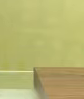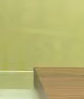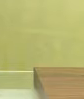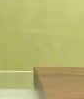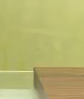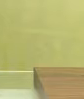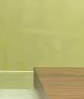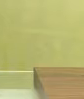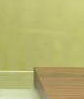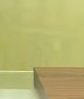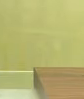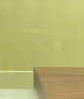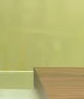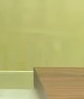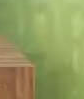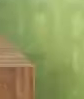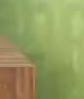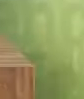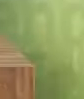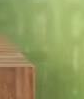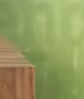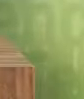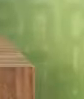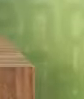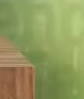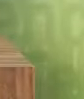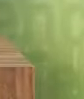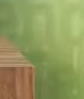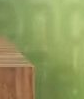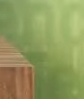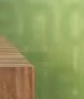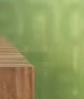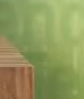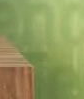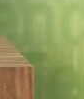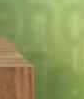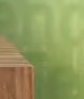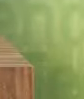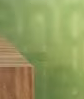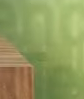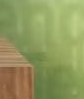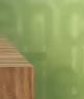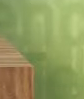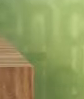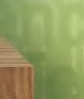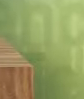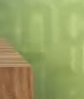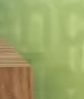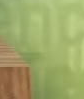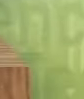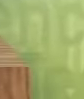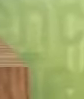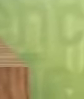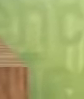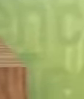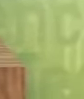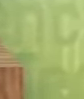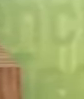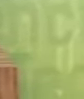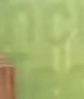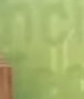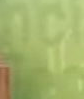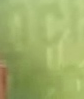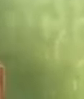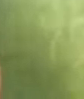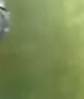dessas dimensões, tá certo? Puxar um assunto aí com o tutor à distância, no AVA, sobre isso. Ok, pessoal? Então,